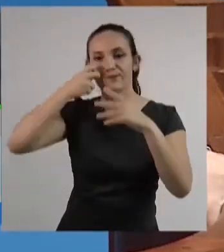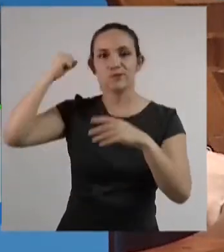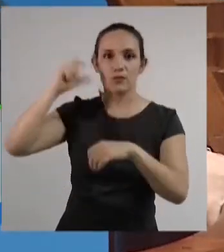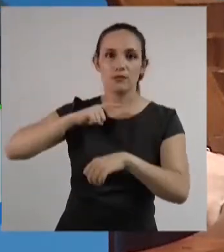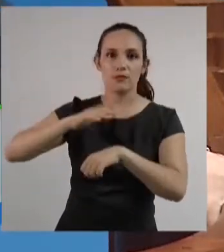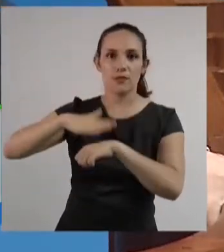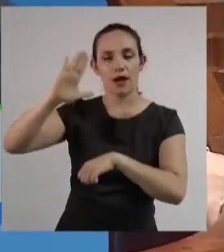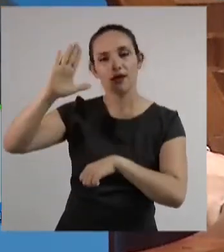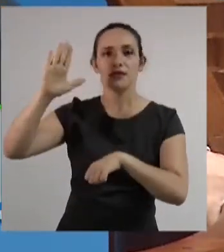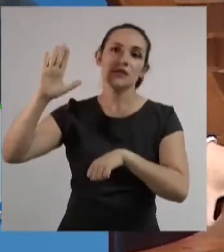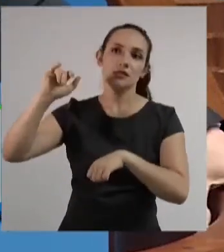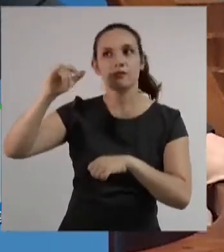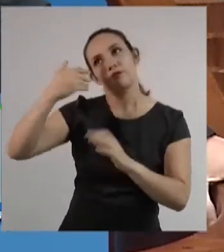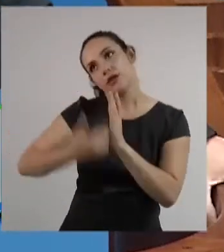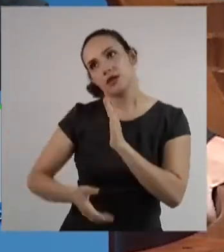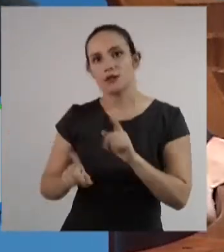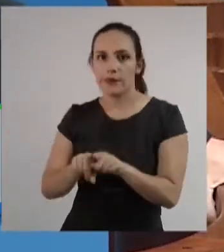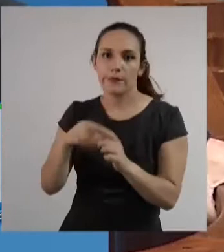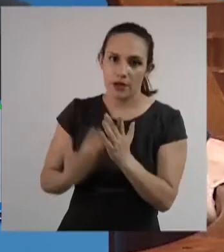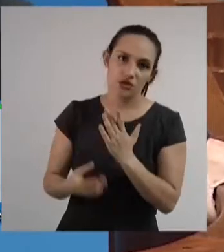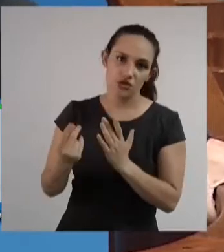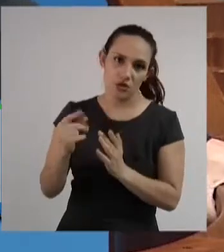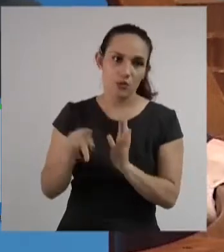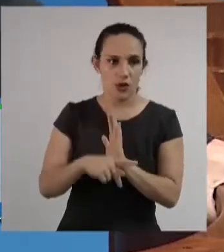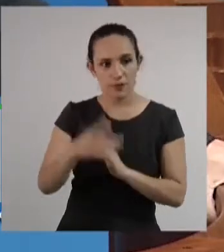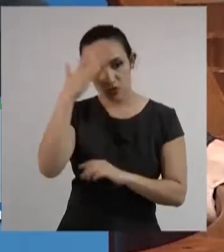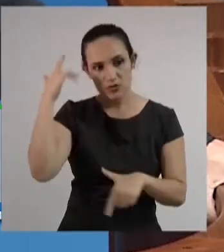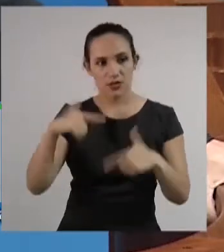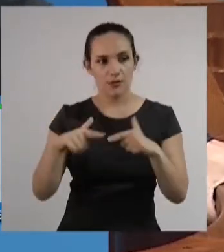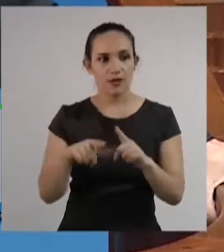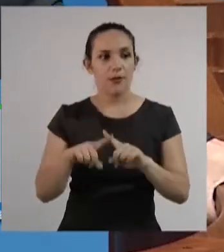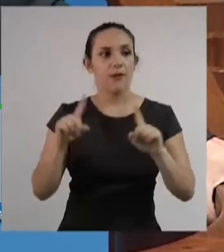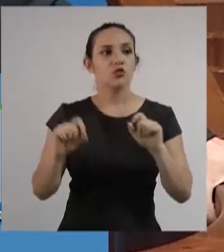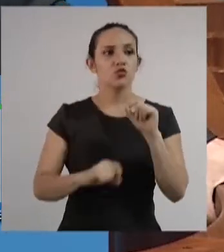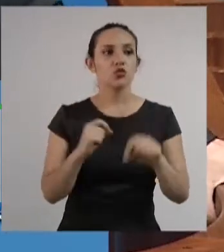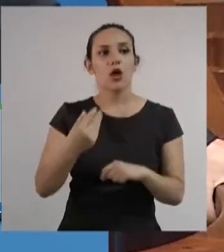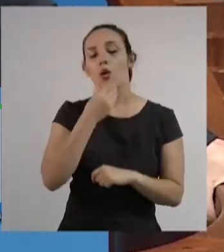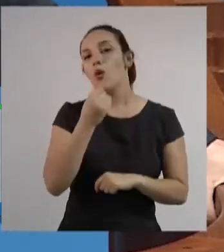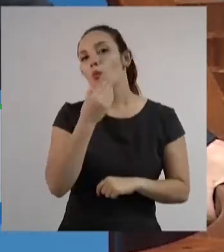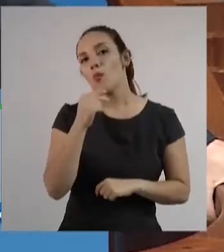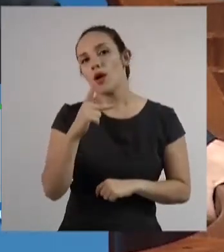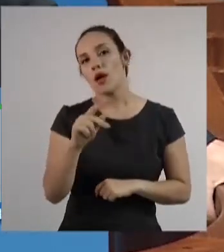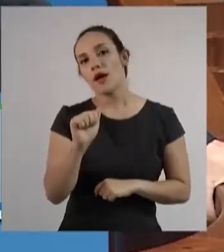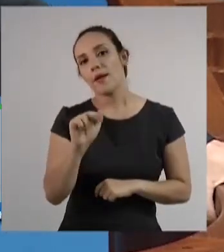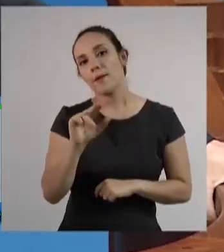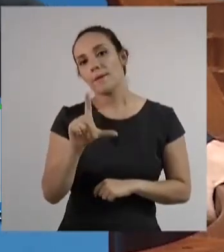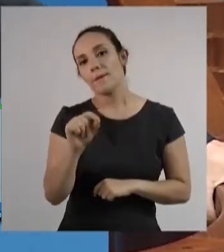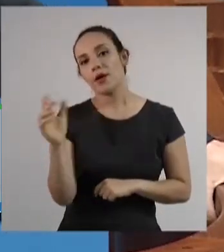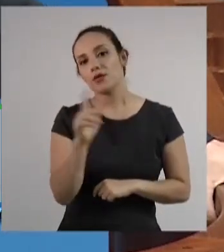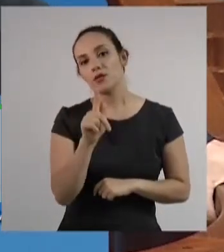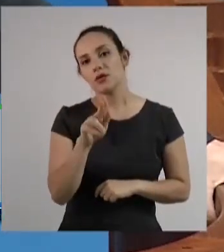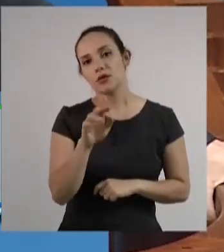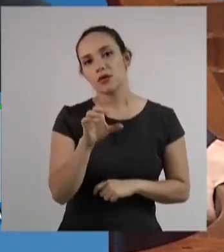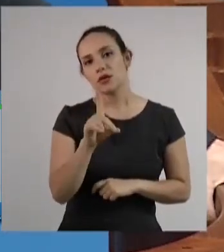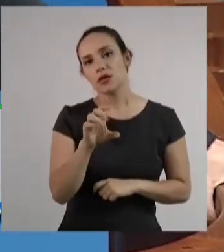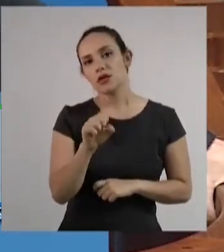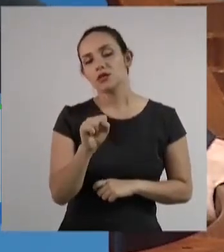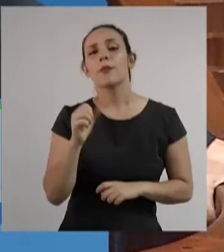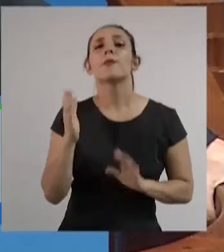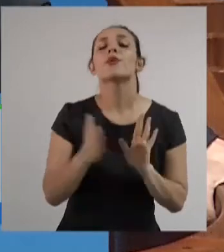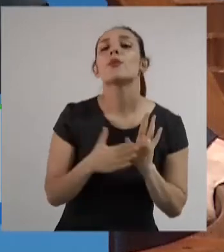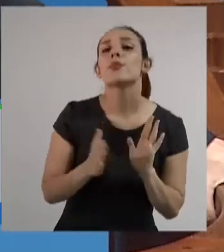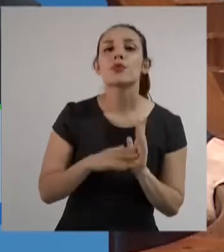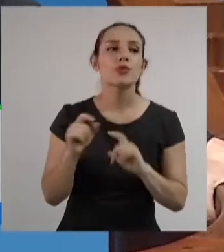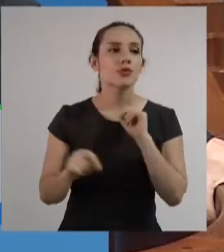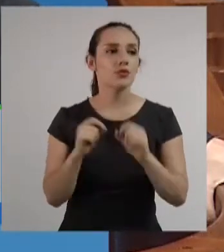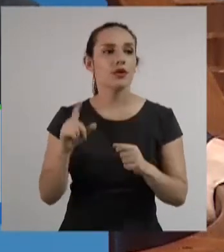dinheiro do trabalhador e assim vai. O que o senhor Paulo Guedes, do presidente Bolsonaro, está propondo